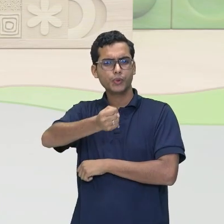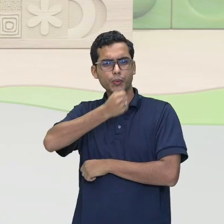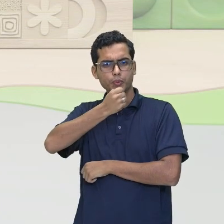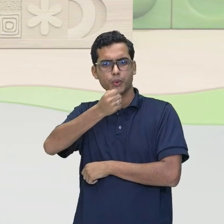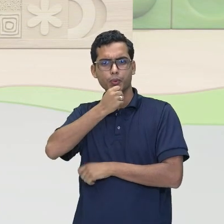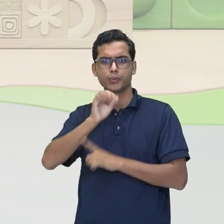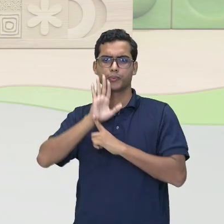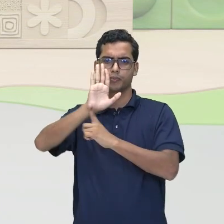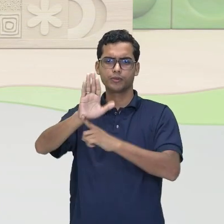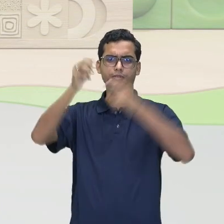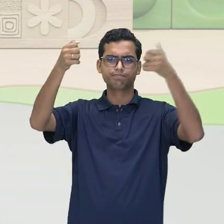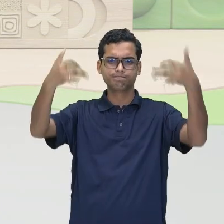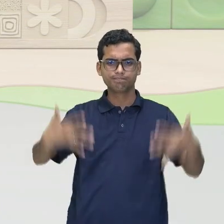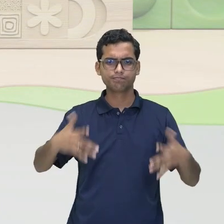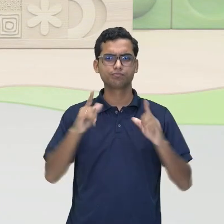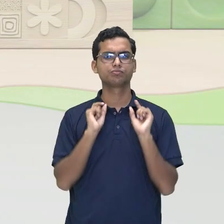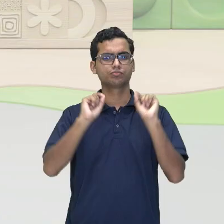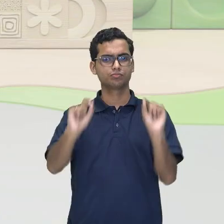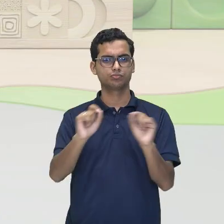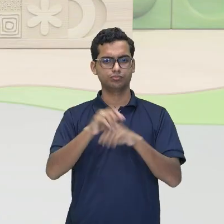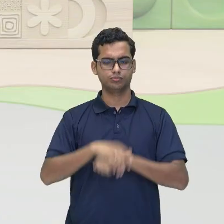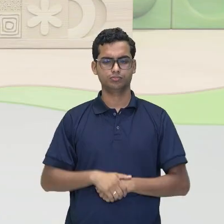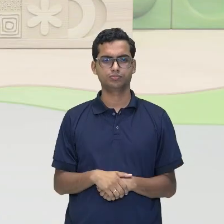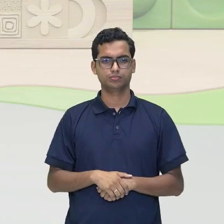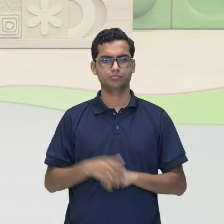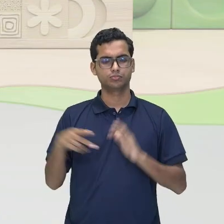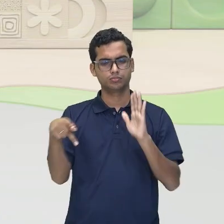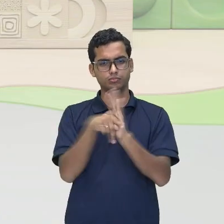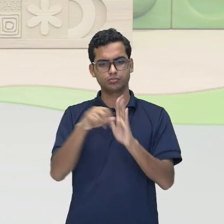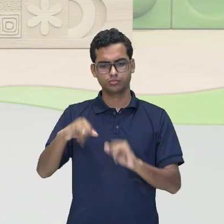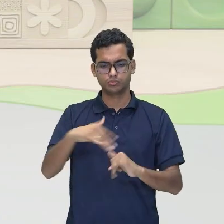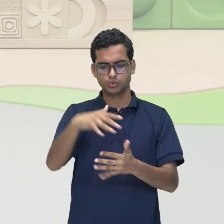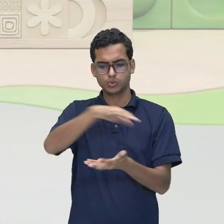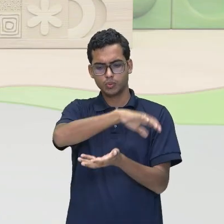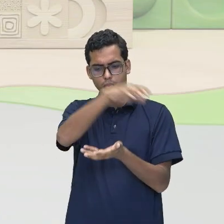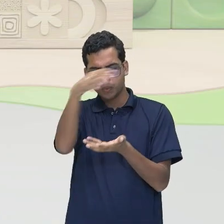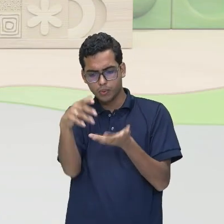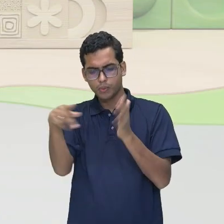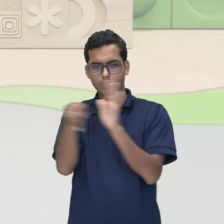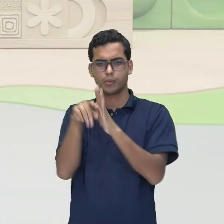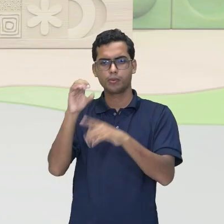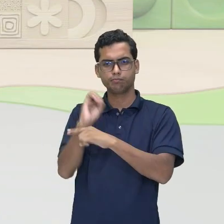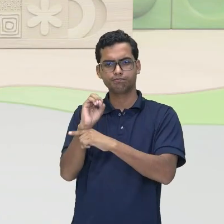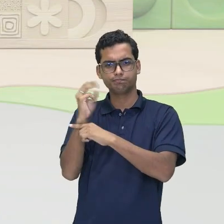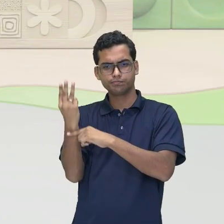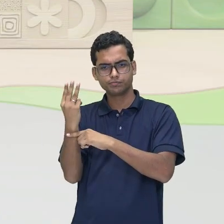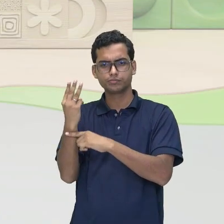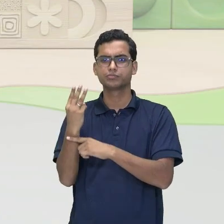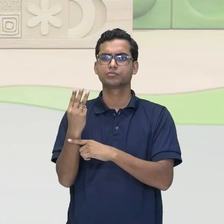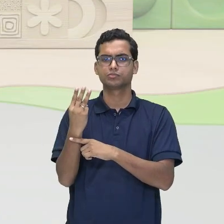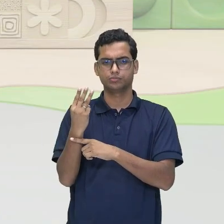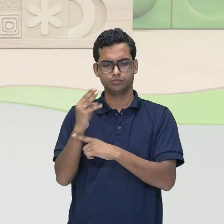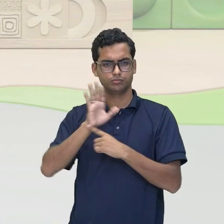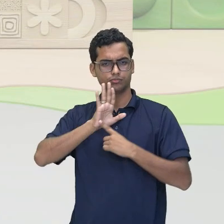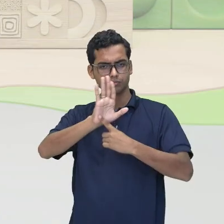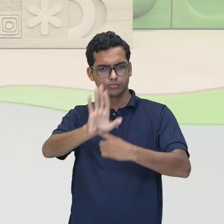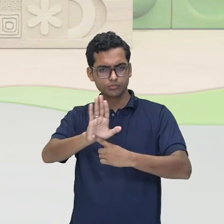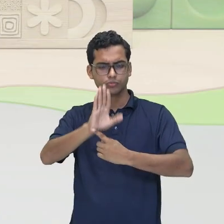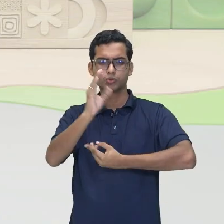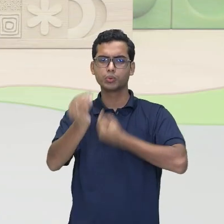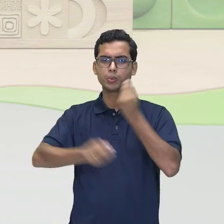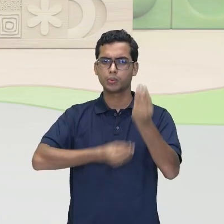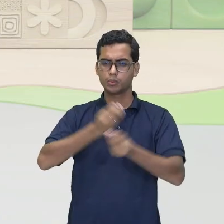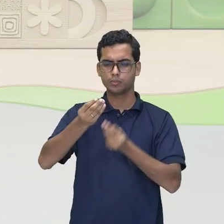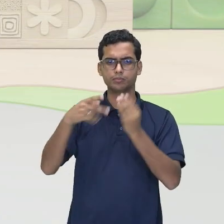reportagem falando, né, sobre a camada de ozônio, que deve se recuperar